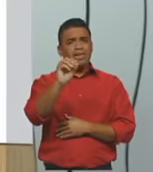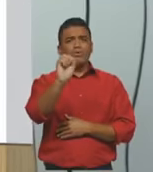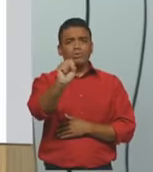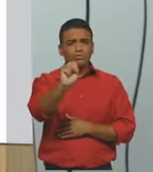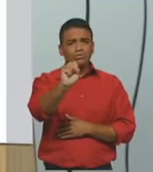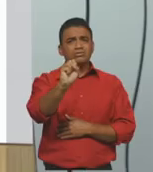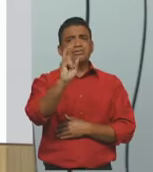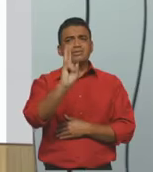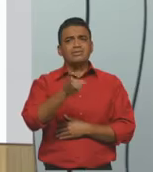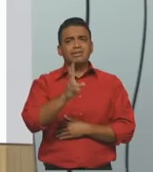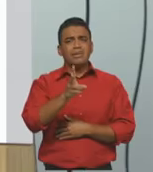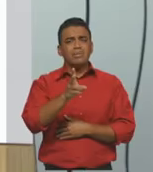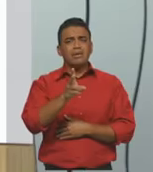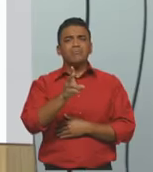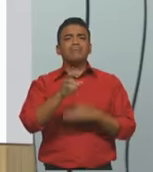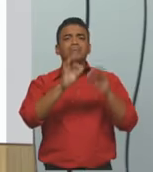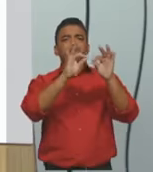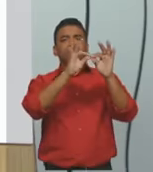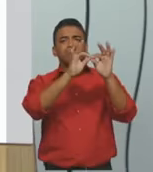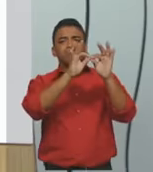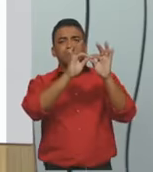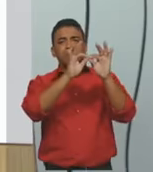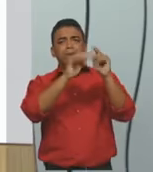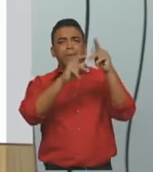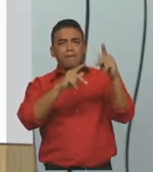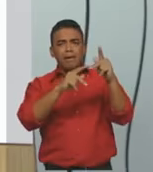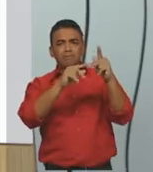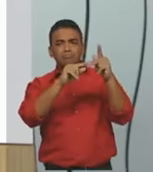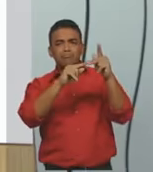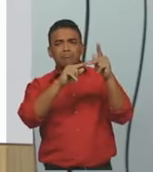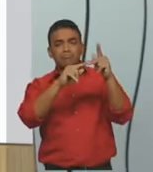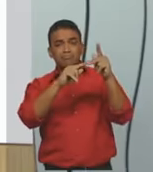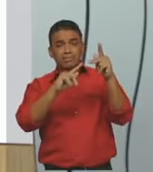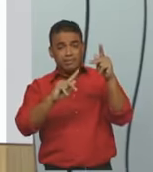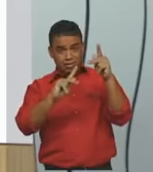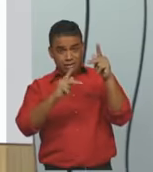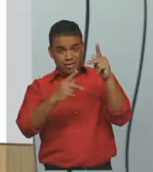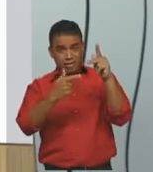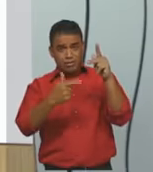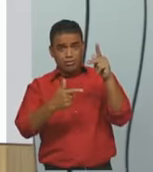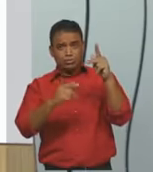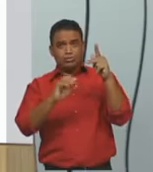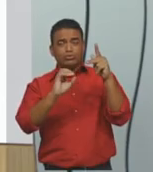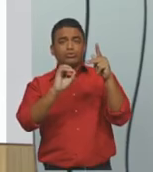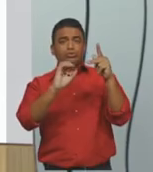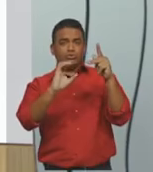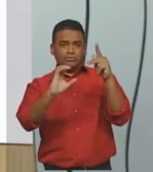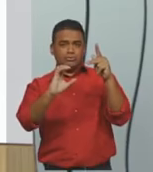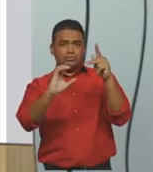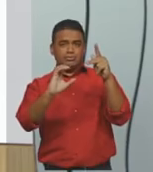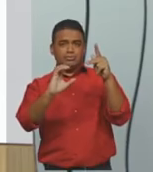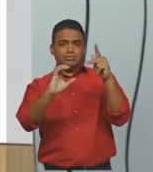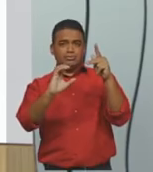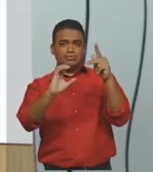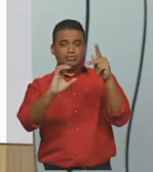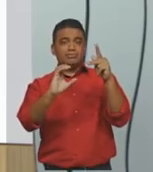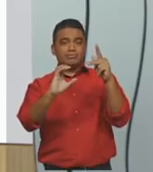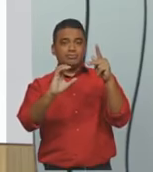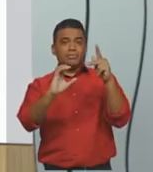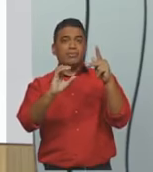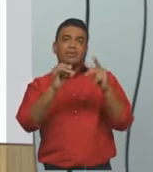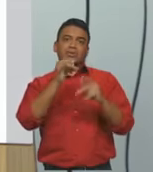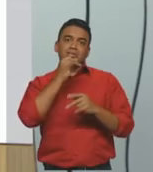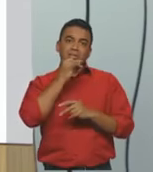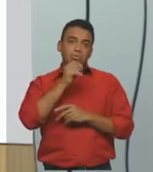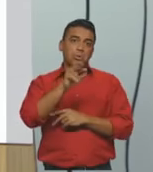ligado a uma molécula de um carboidrato, uma pentose, onde, se for uma